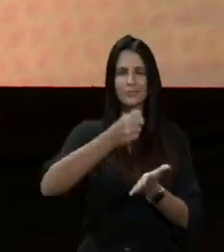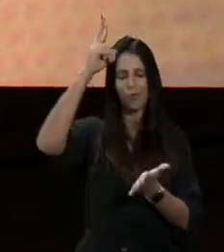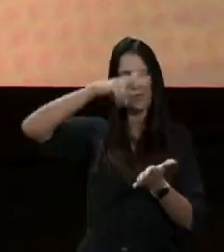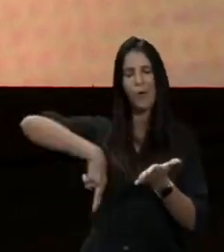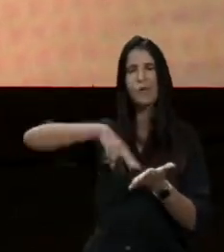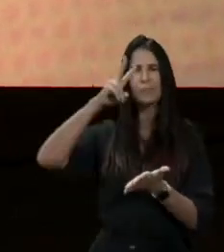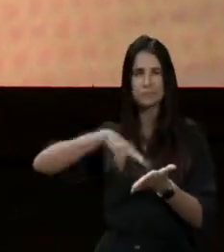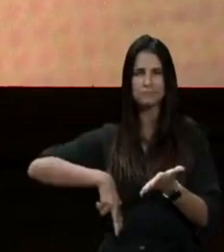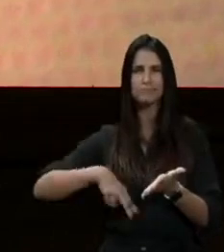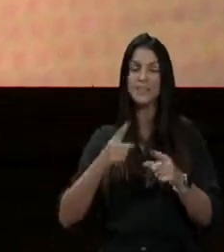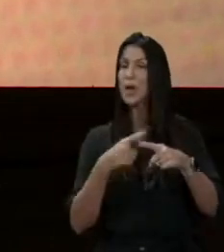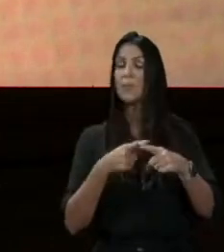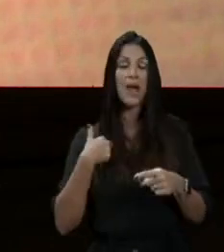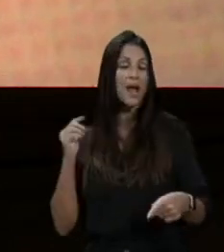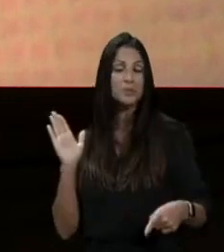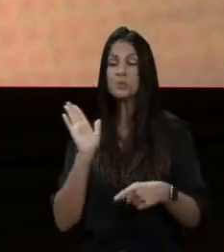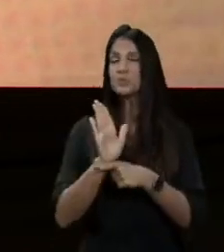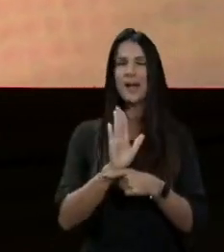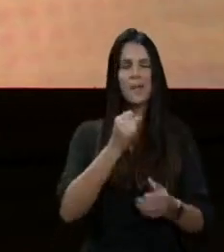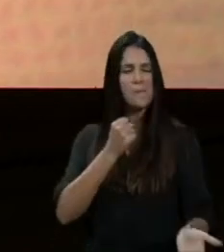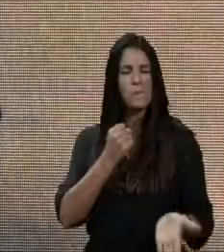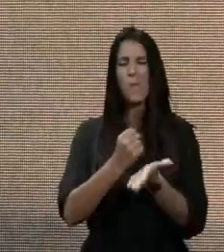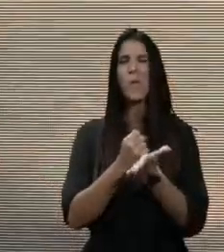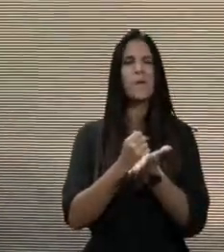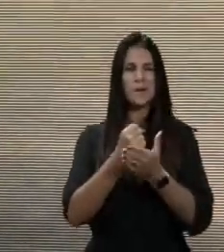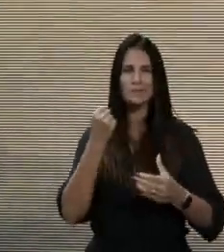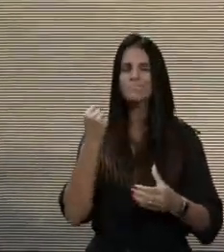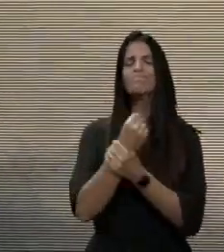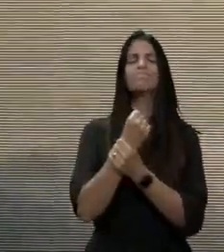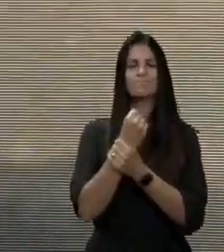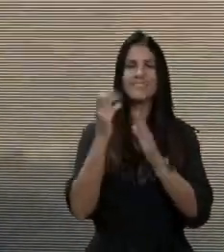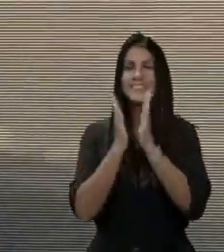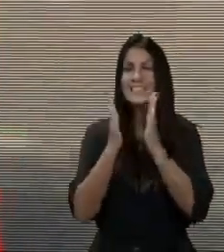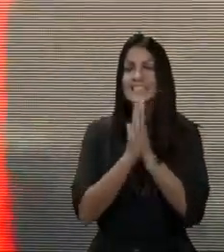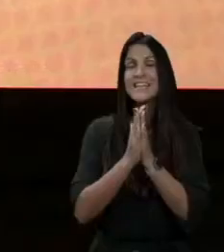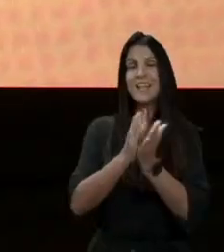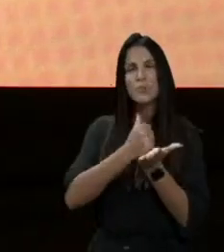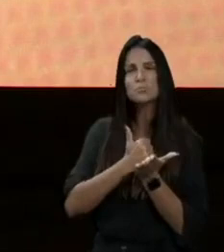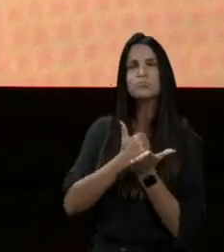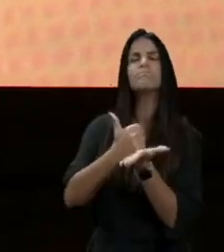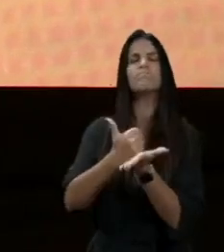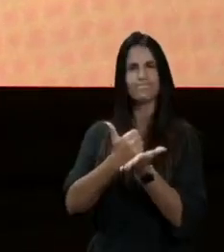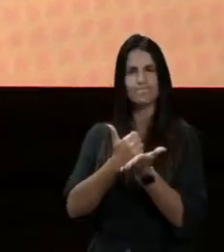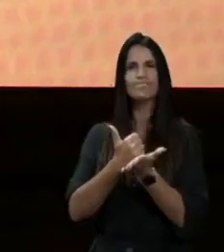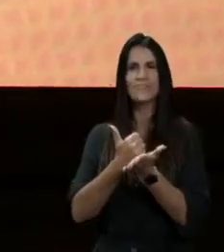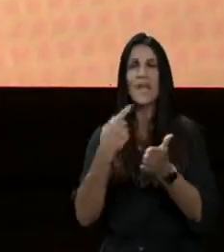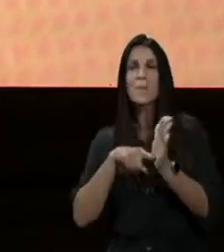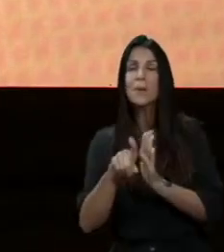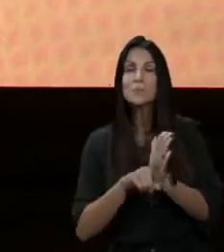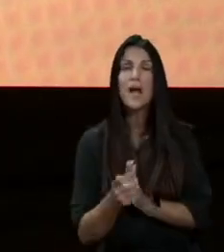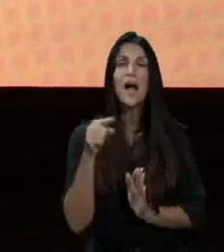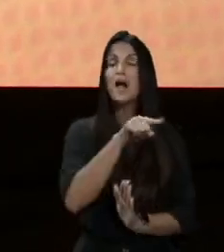é para ajudar vocês Para apoiar Vocês nem perceber por você e você tem que comprar de você sem amor dizendo